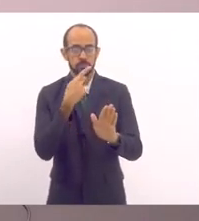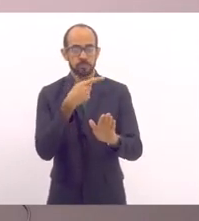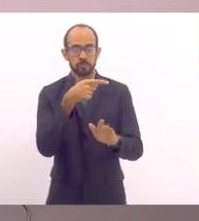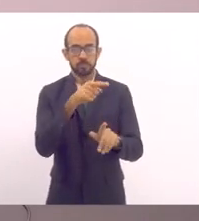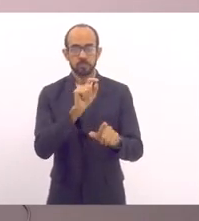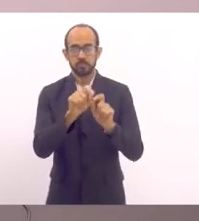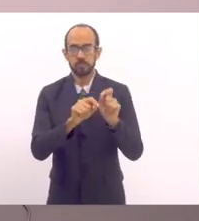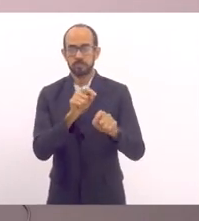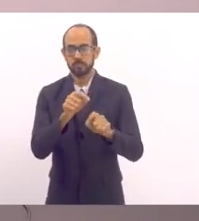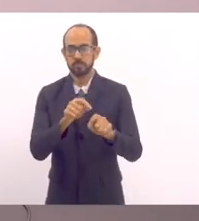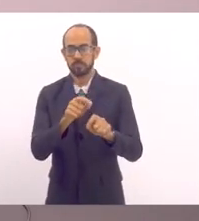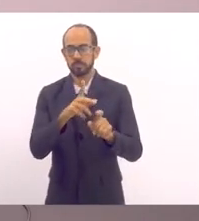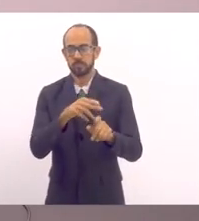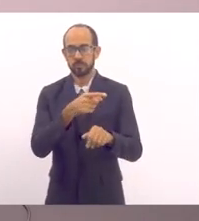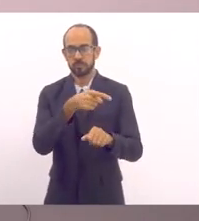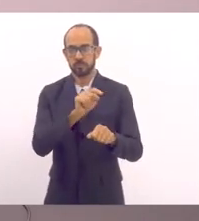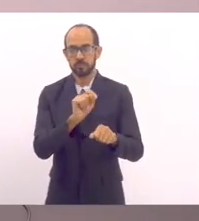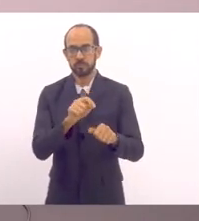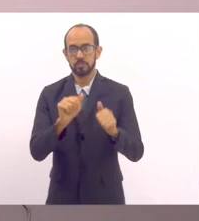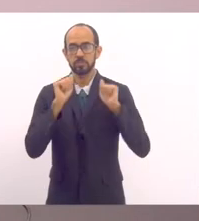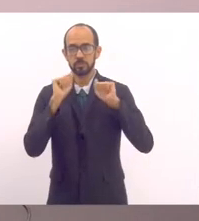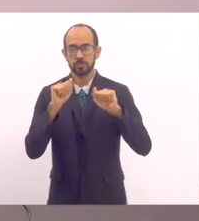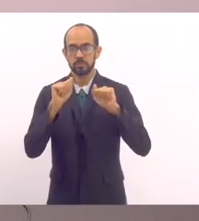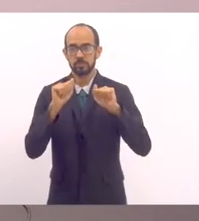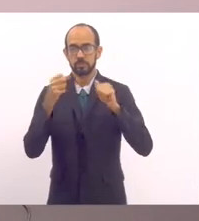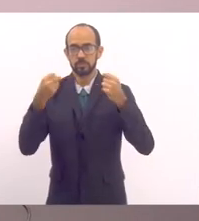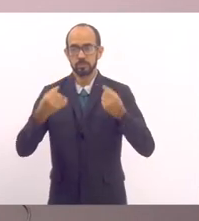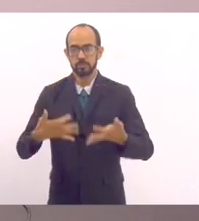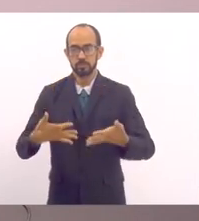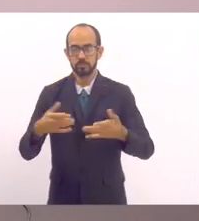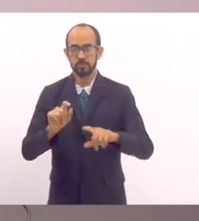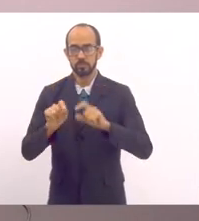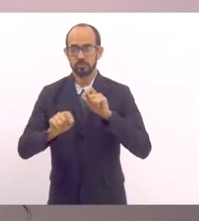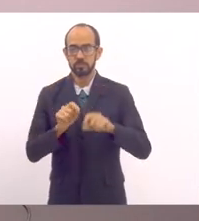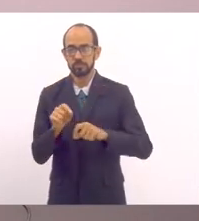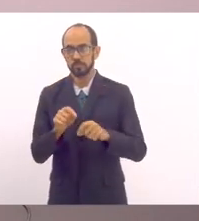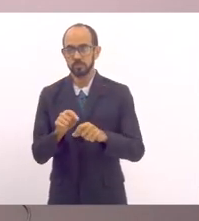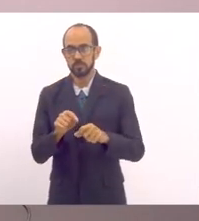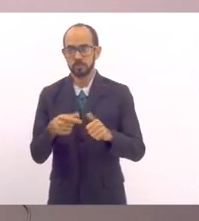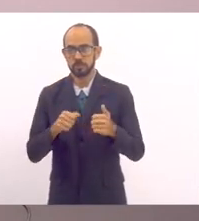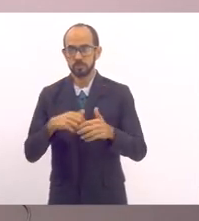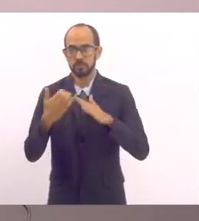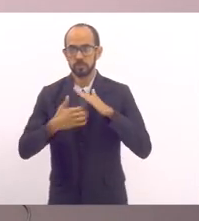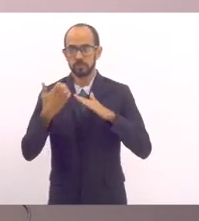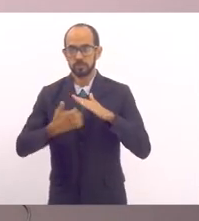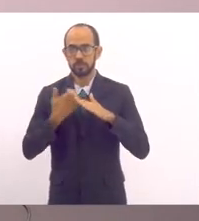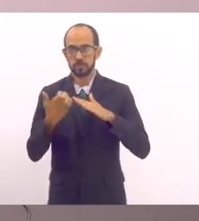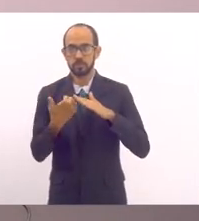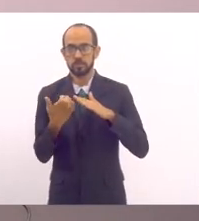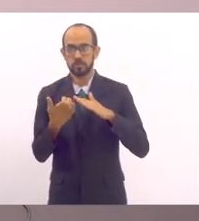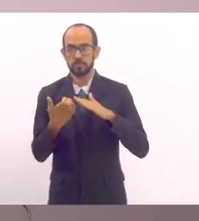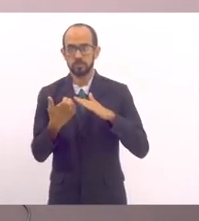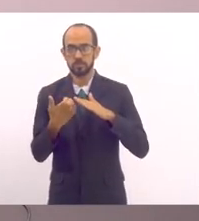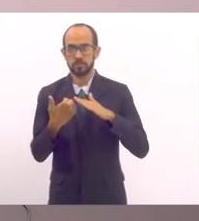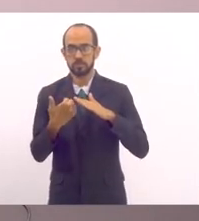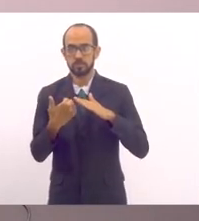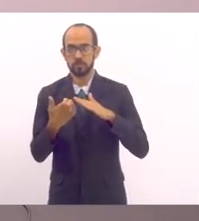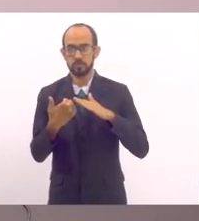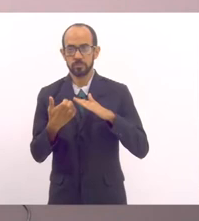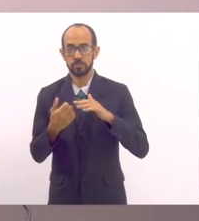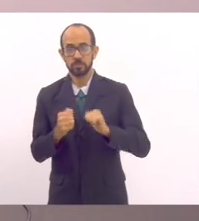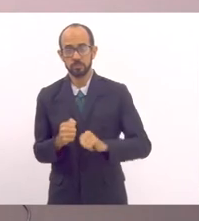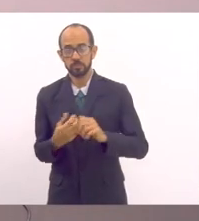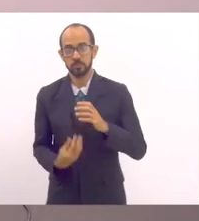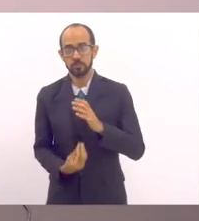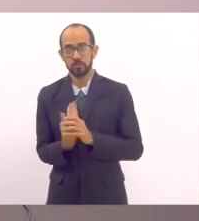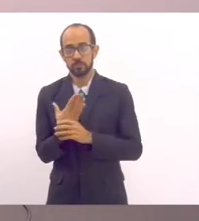E aí, muito bem colocado pela assessoria, né? Gente, as empresas públicas e sociedades economistas, elas só podem ser criadas